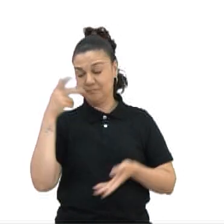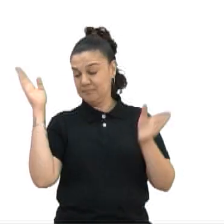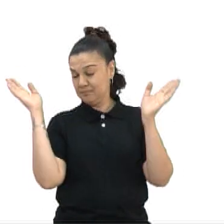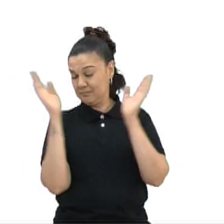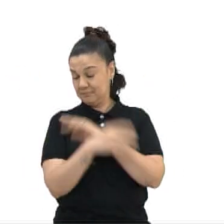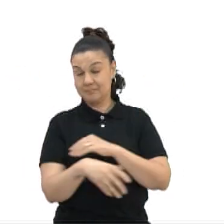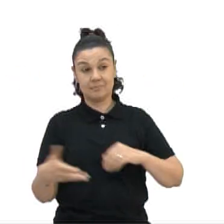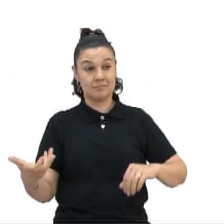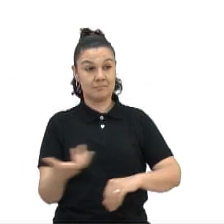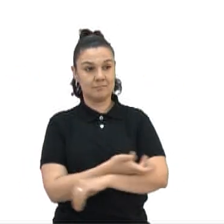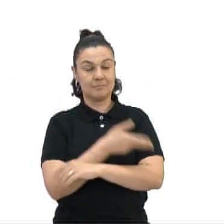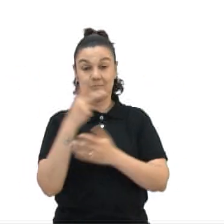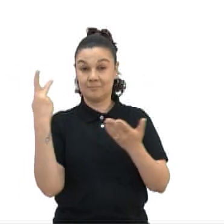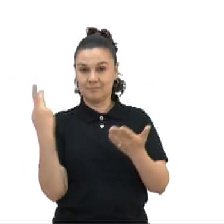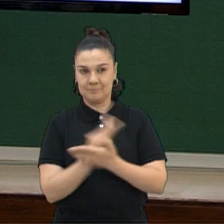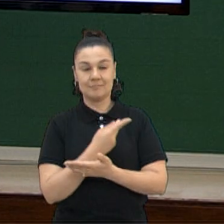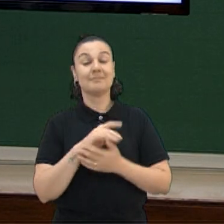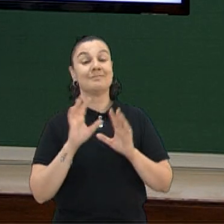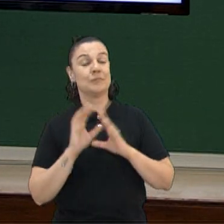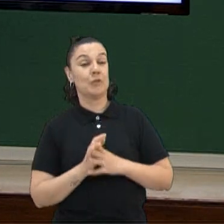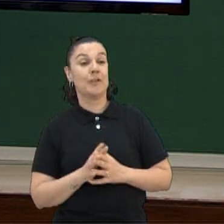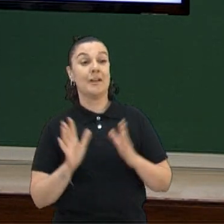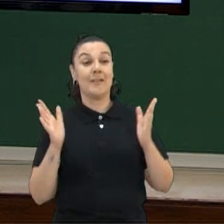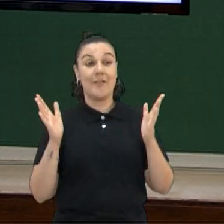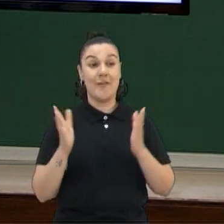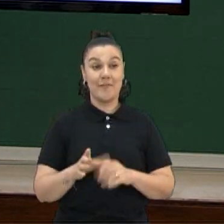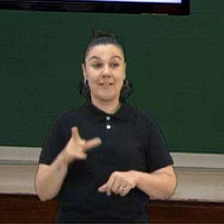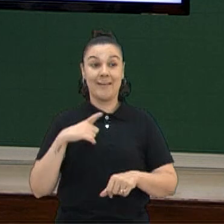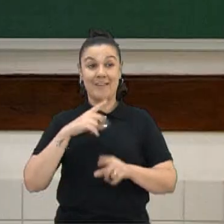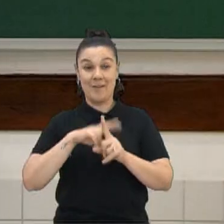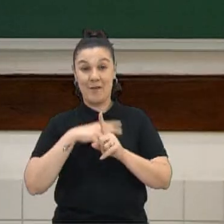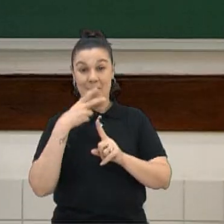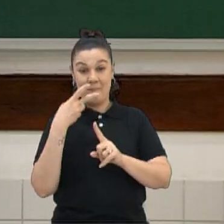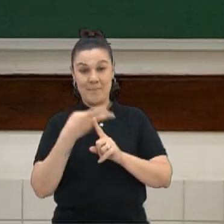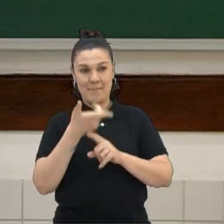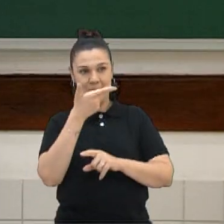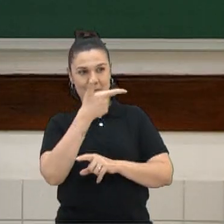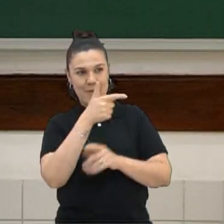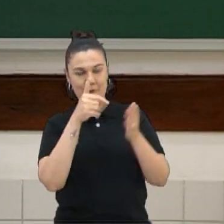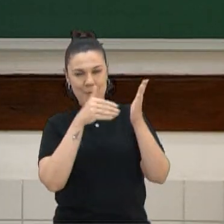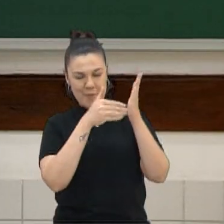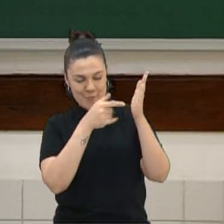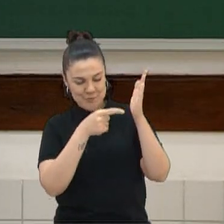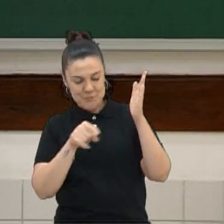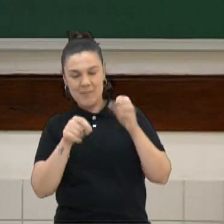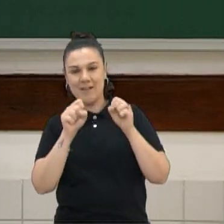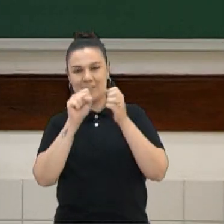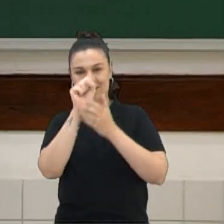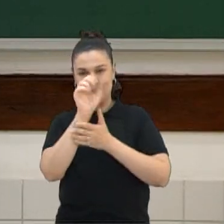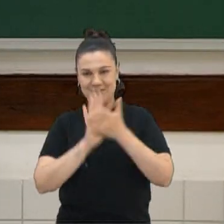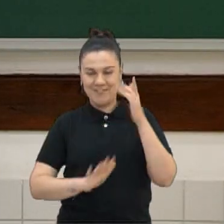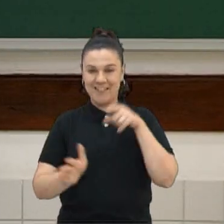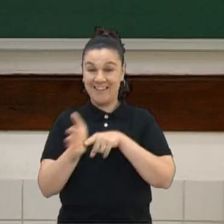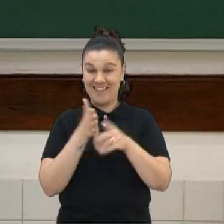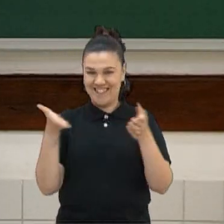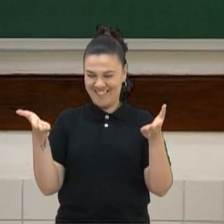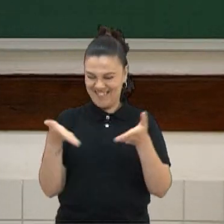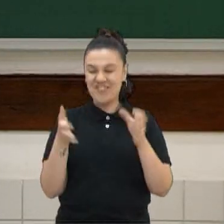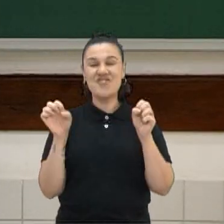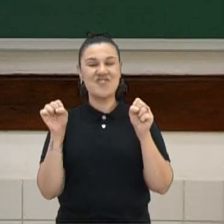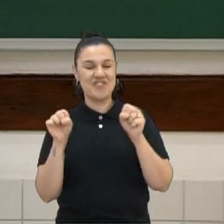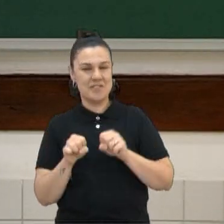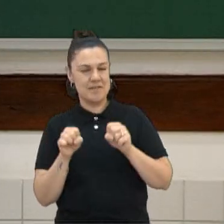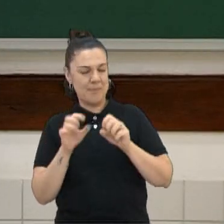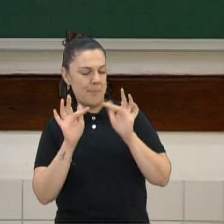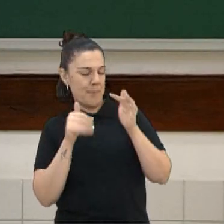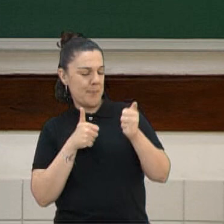aqui. Meu Deus do céu, que maravilha. Me emocionei porque estamos chegando na última questão de hoje, galera.